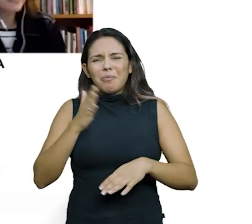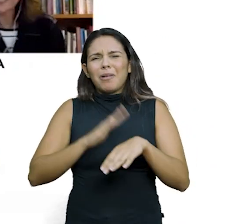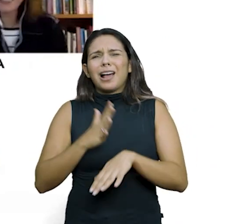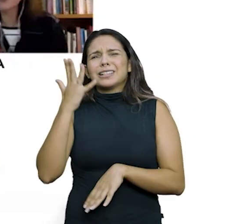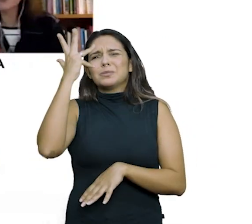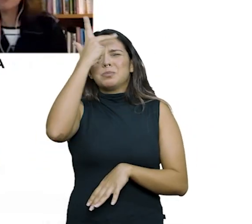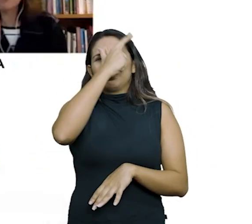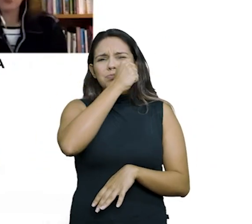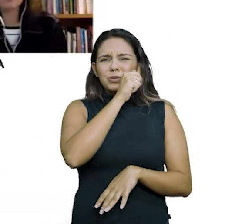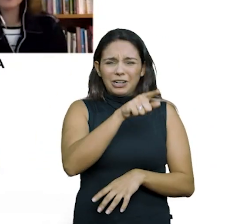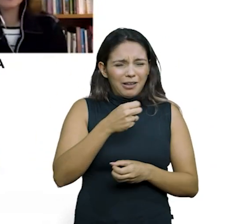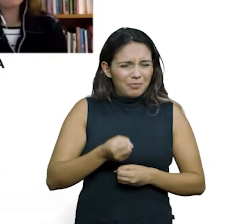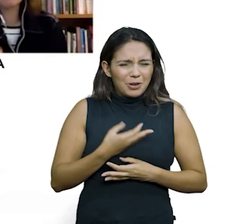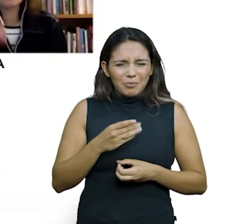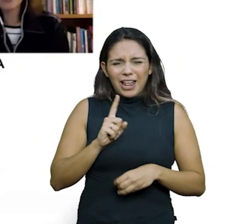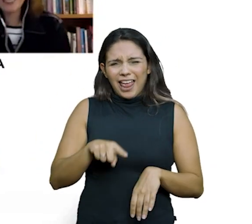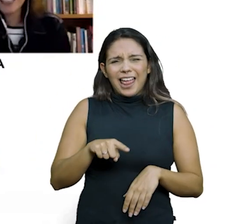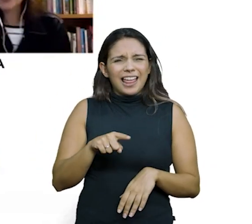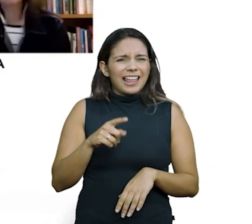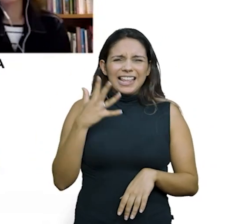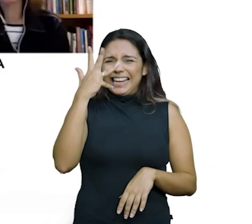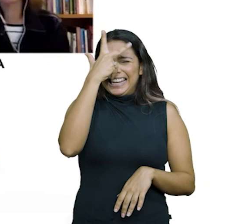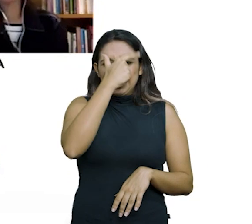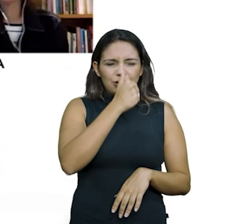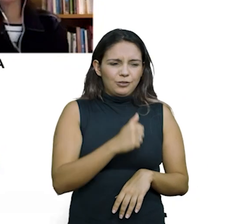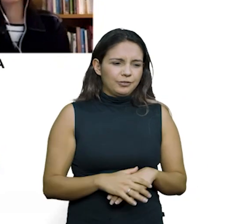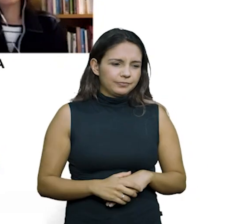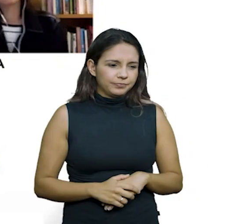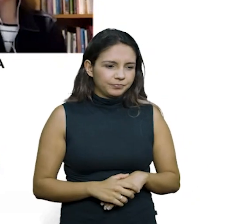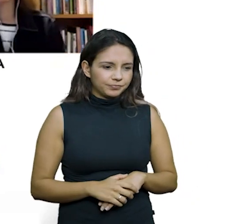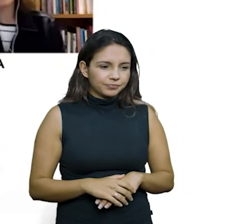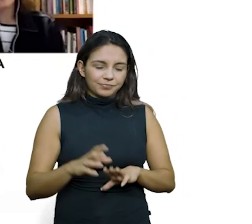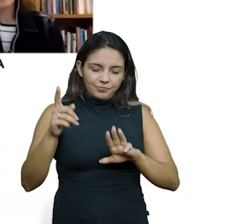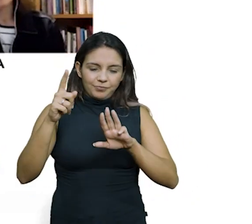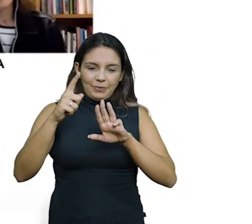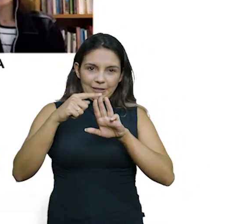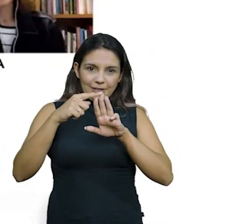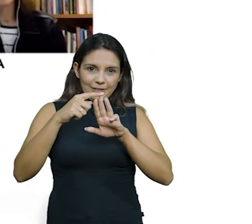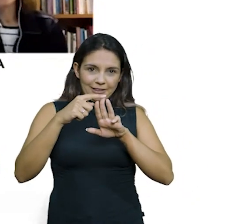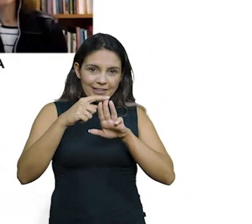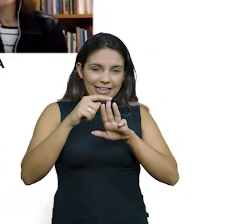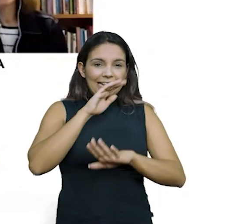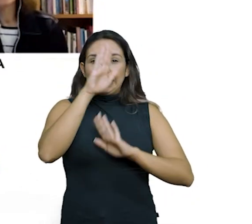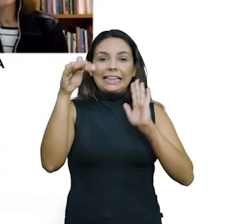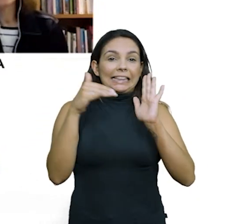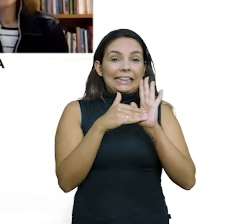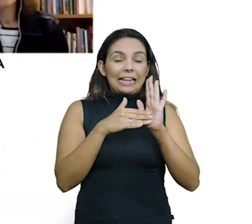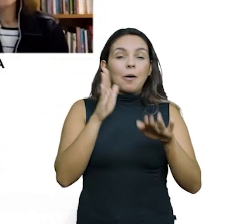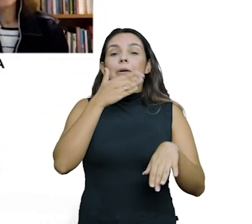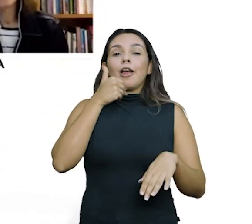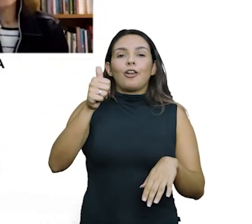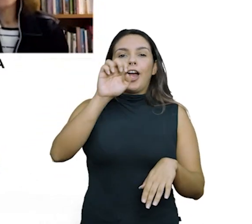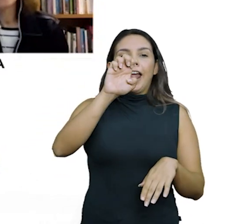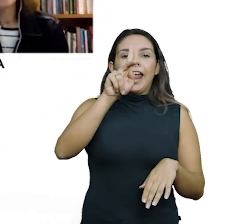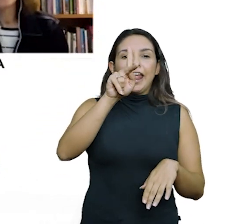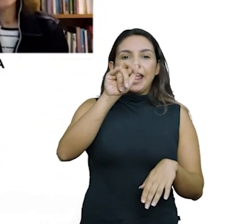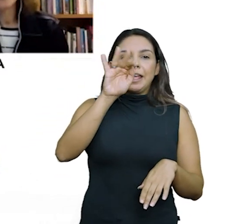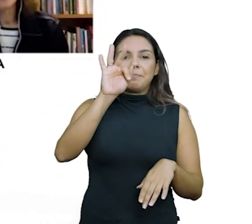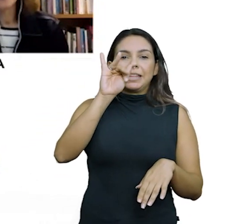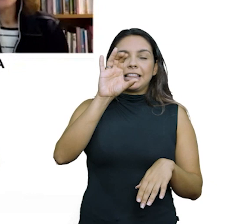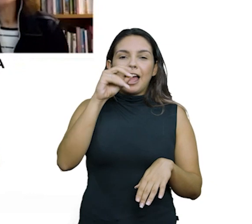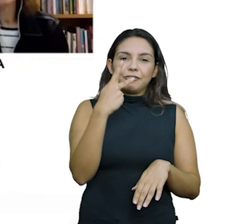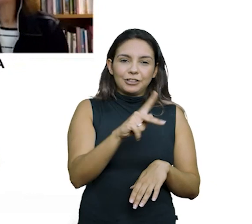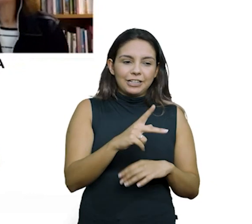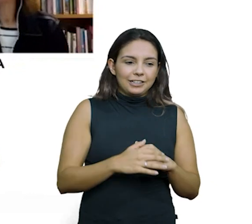Esse poema dele, para mim, é antológico, é uma joia. Mas nada supera o epitáfio dele.